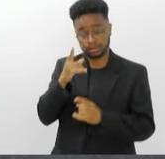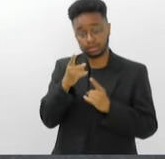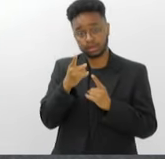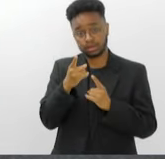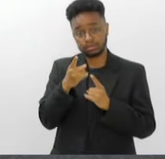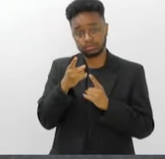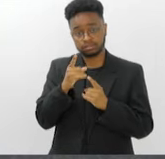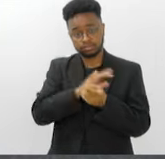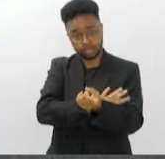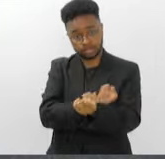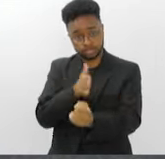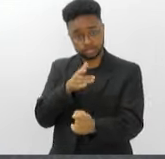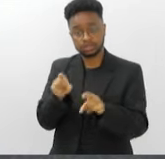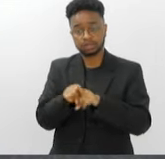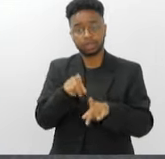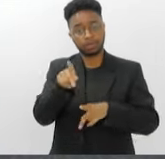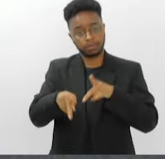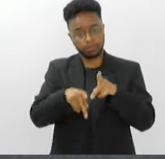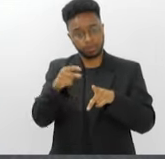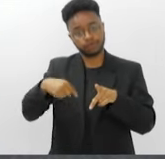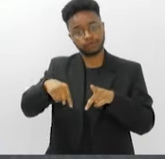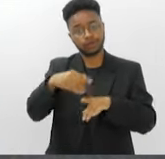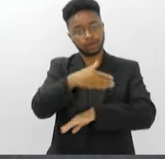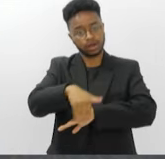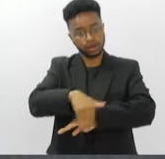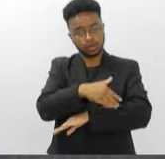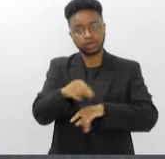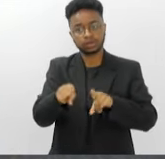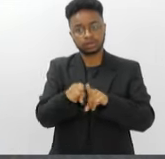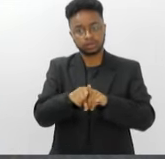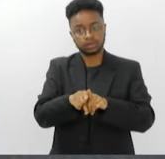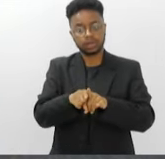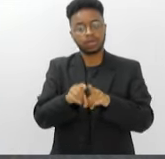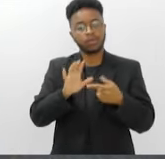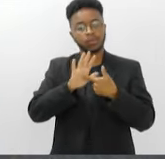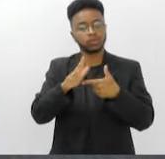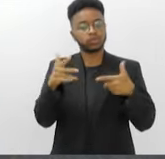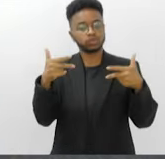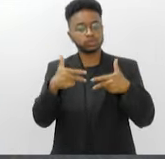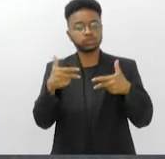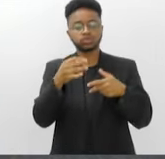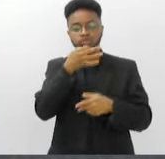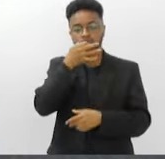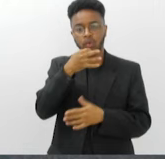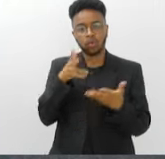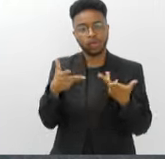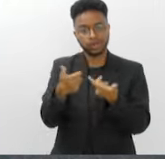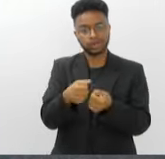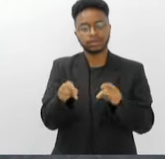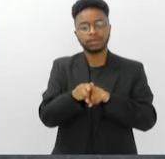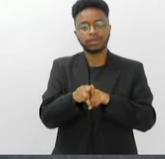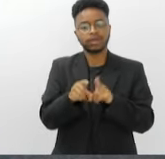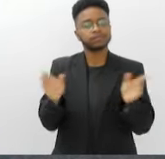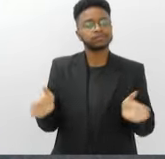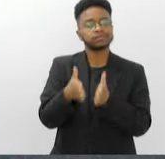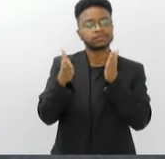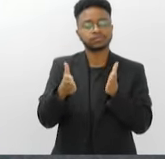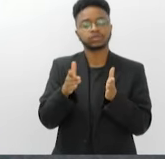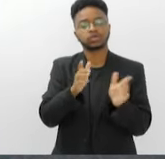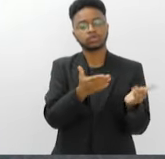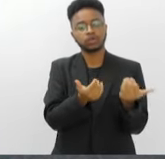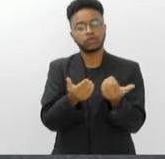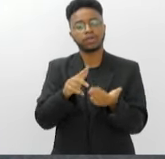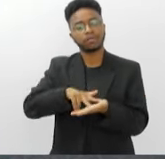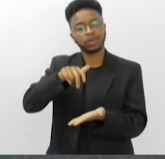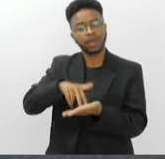o povo que está nas ruas também lançando um excelente som de qualidade, fazendo a nossa molecada pular muito e sonhar com um